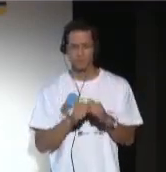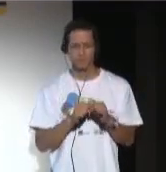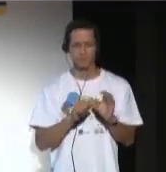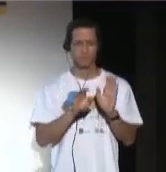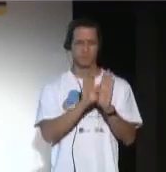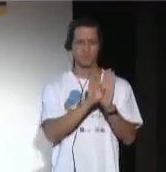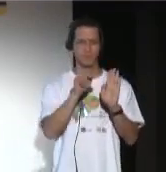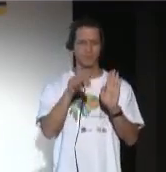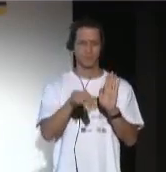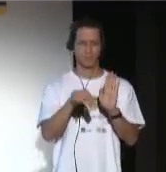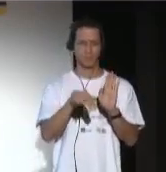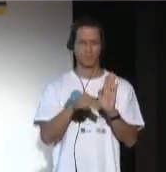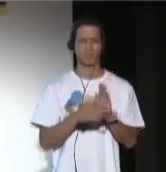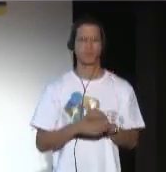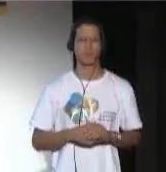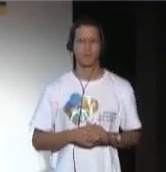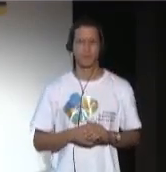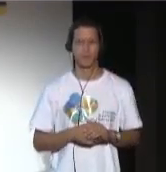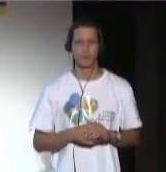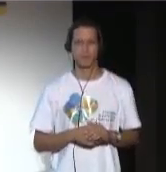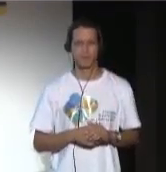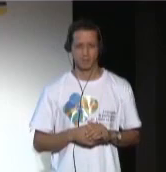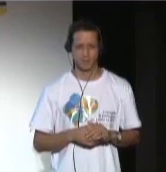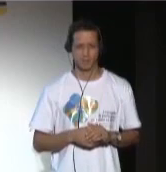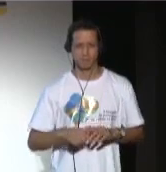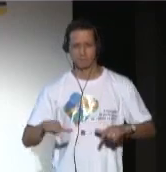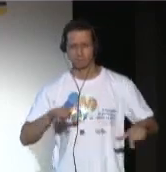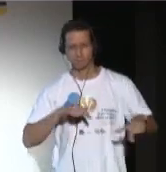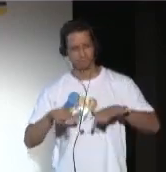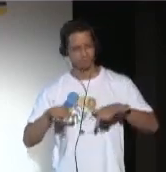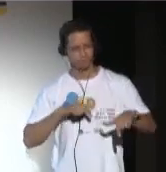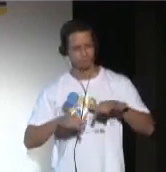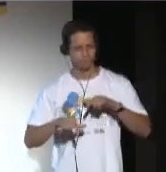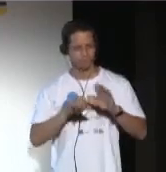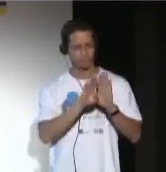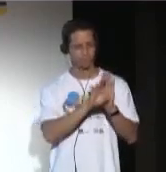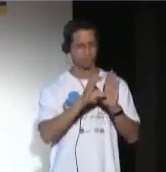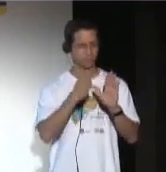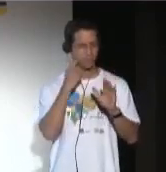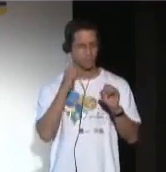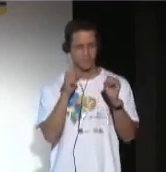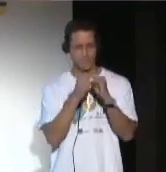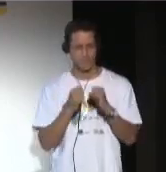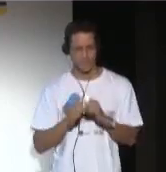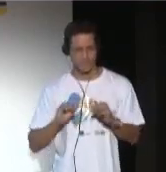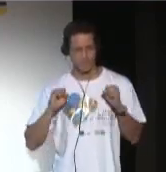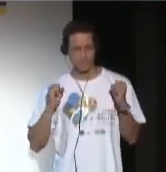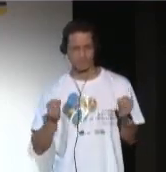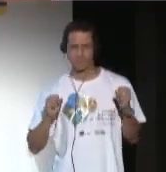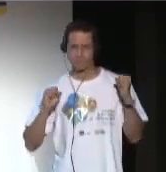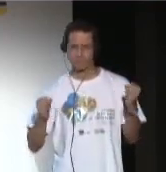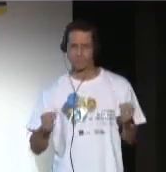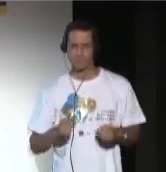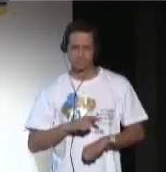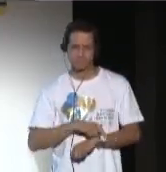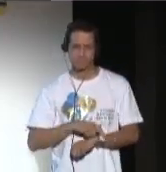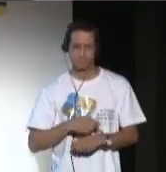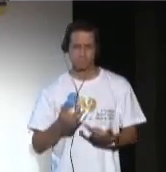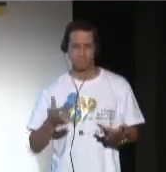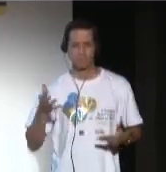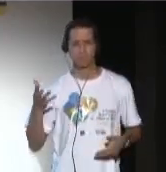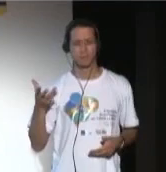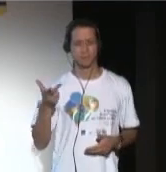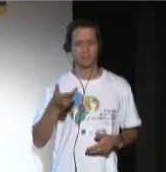comum, certo? Trabalharam muito, investiram seu tempo e energia nessa base. São habilidades